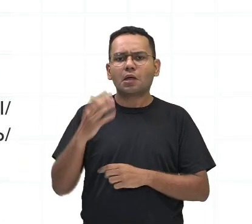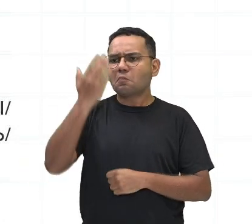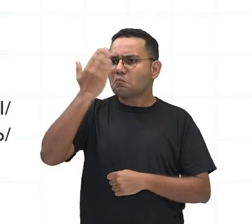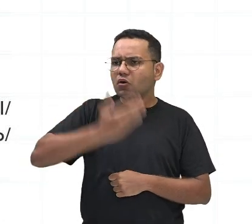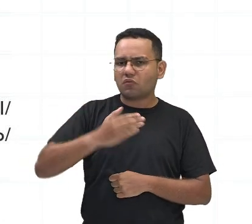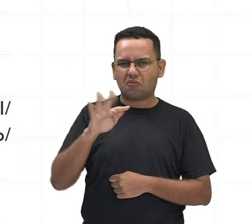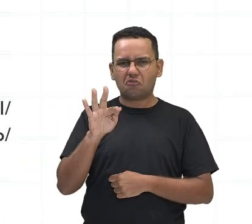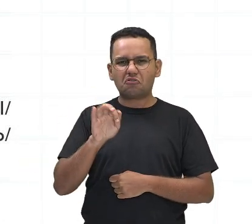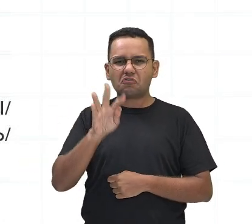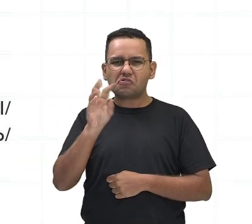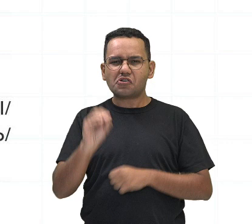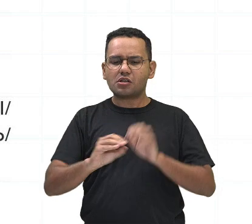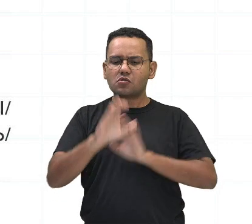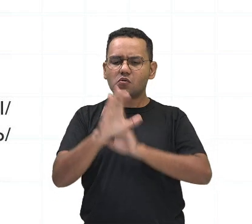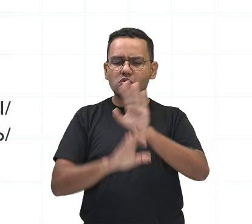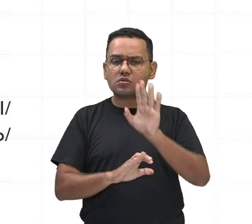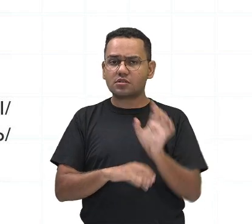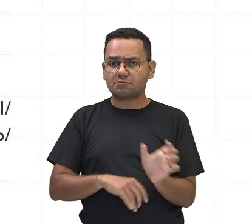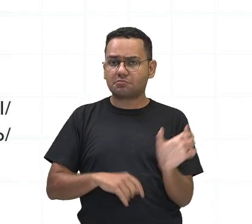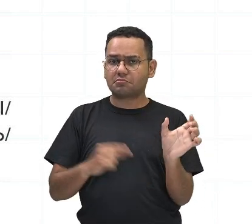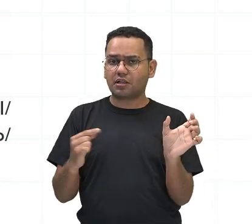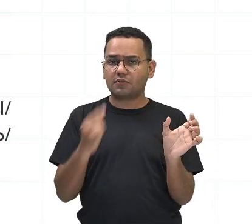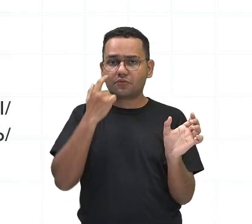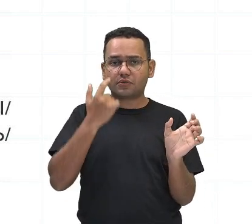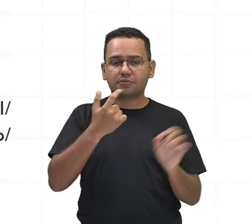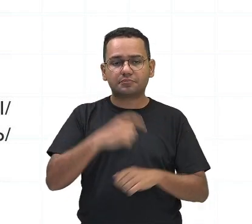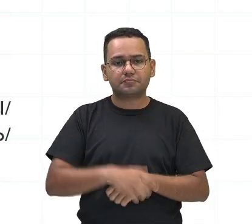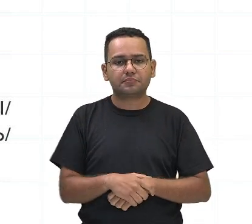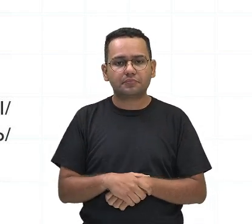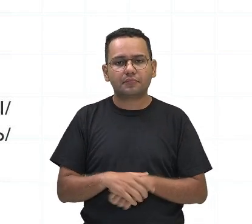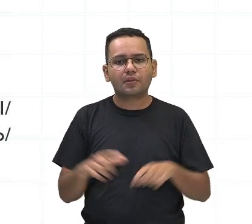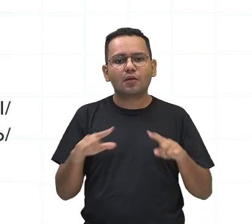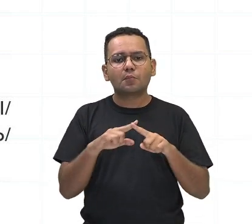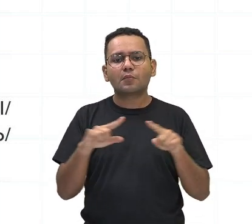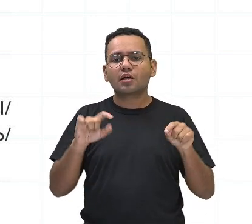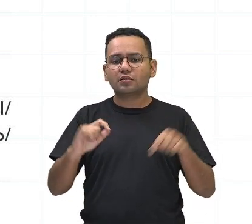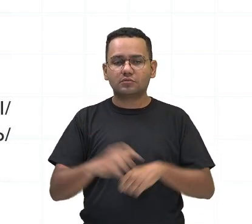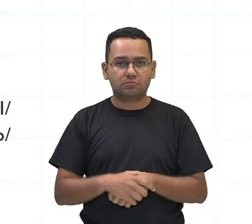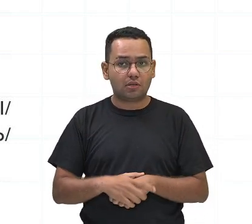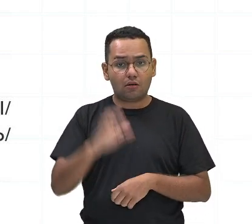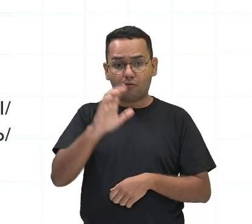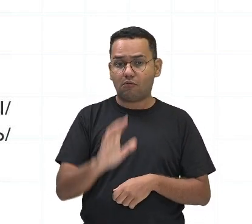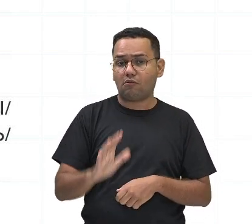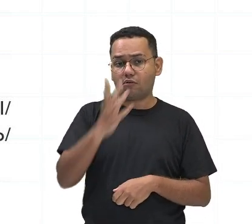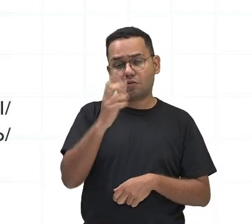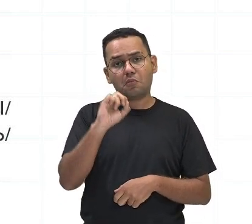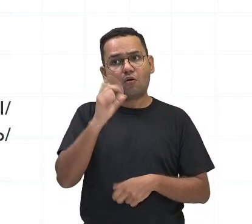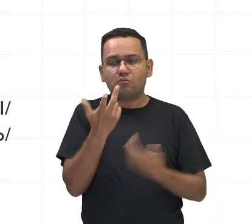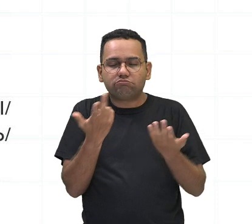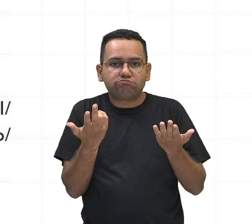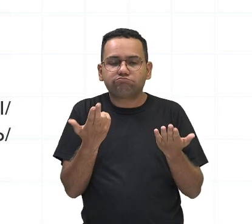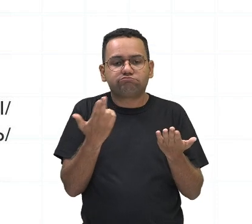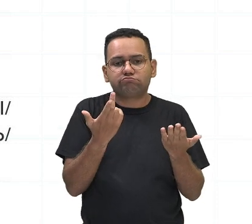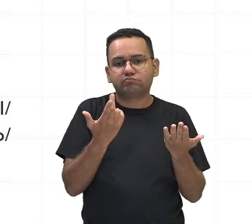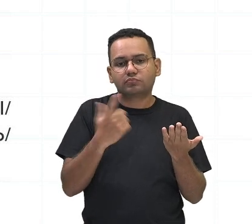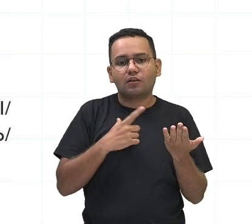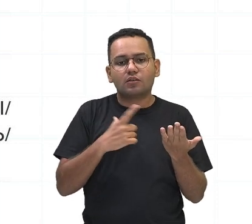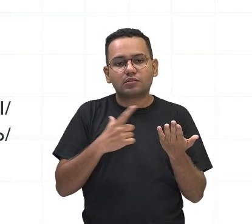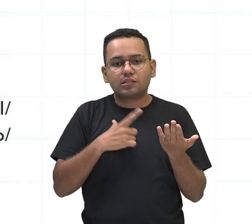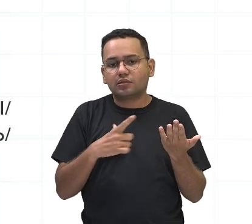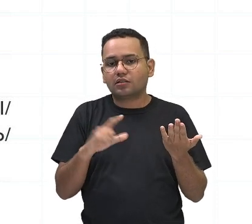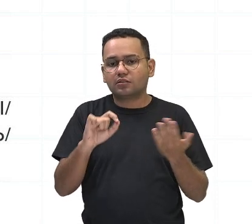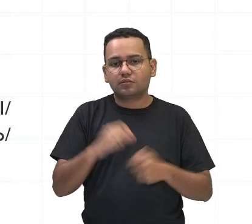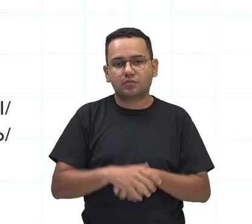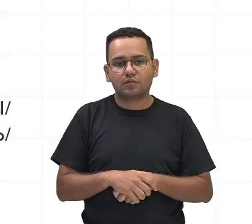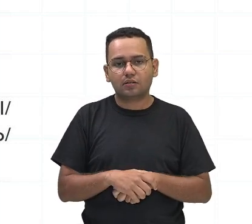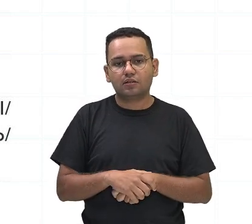é o seguinte: o fato é um acontecimento, né, uma ocorrência, aquilo que acontece em decorrência